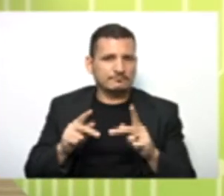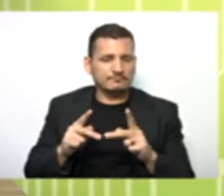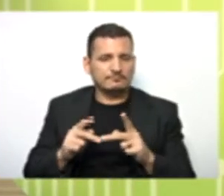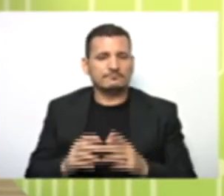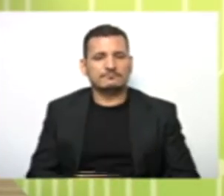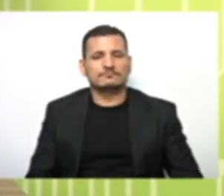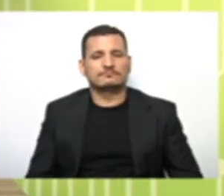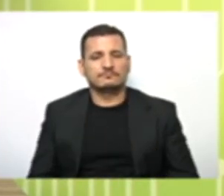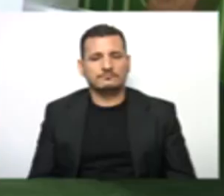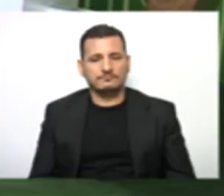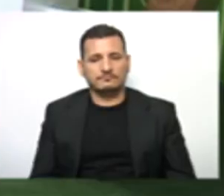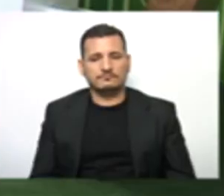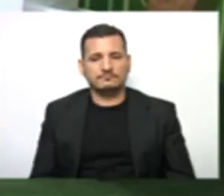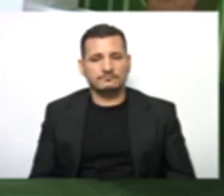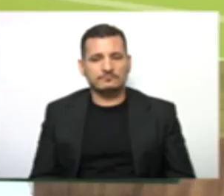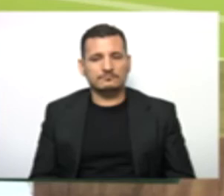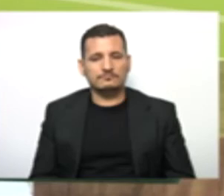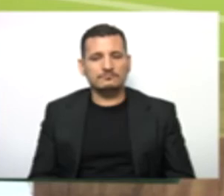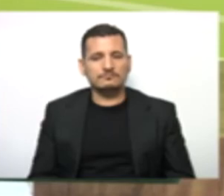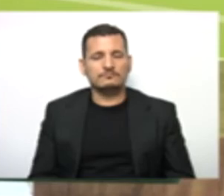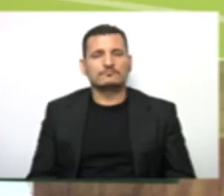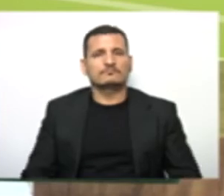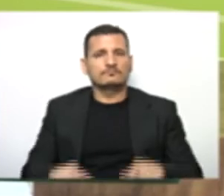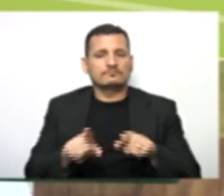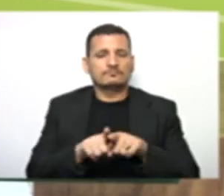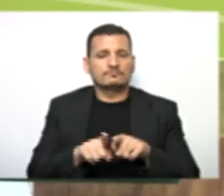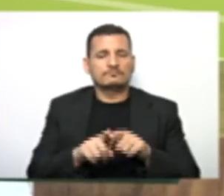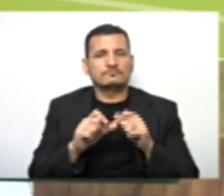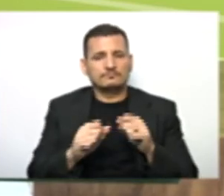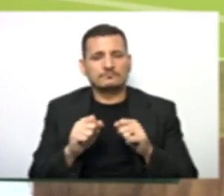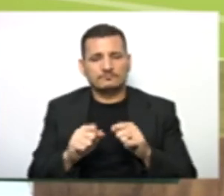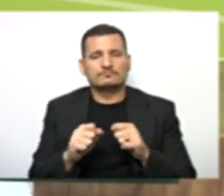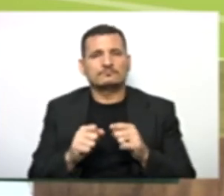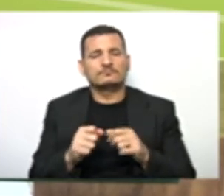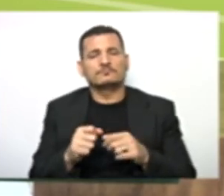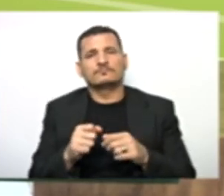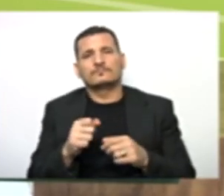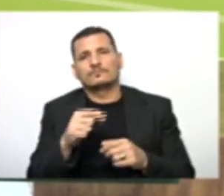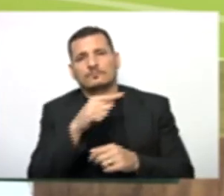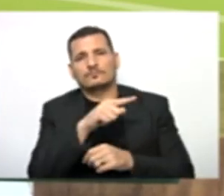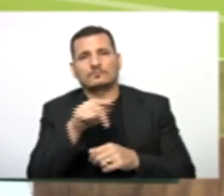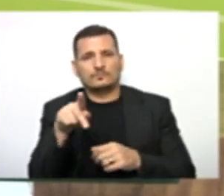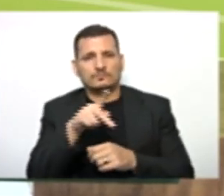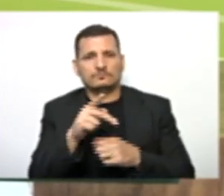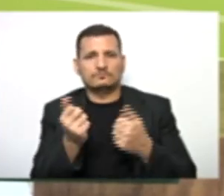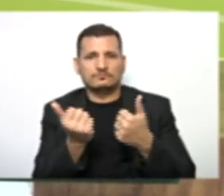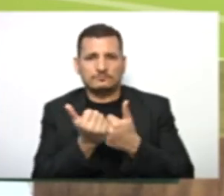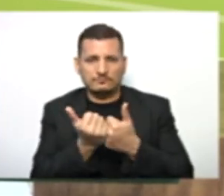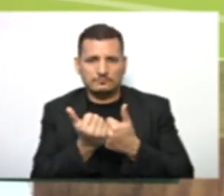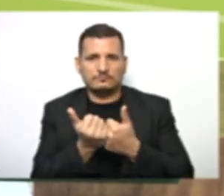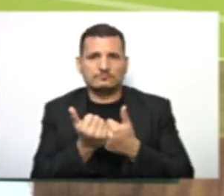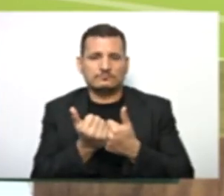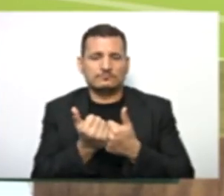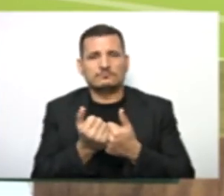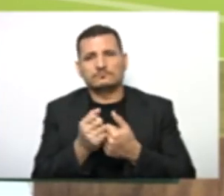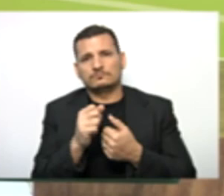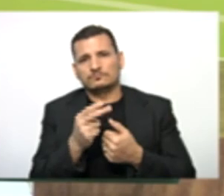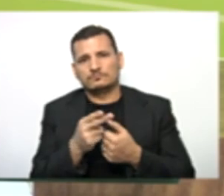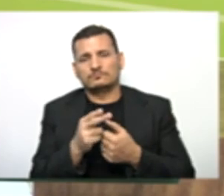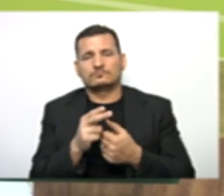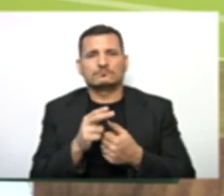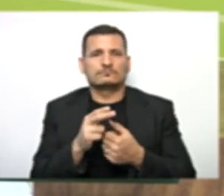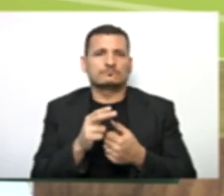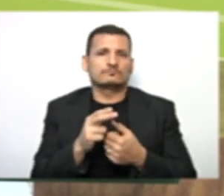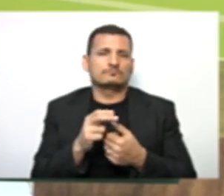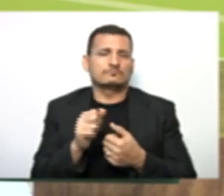tá, pessoal? Ou então também pode entrar em contato, mandar mensagem para o tutor, né, no tutor à distância, ou tentar tirar alguma dúvida